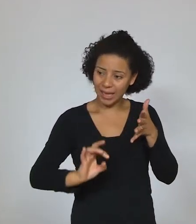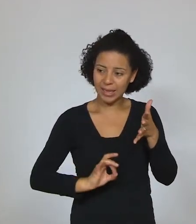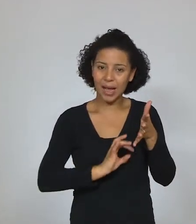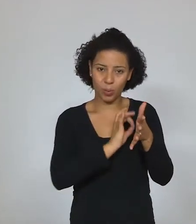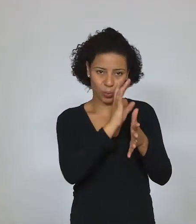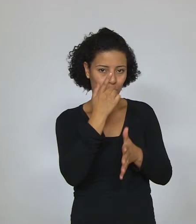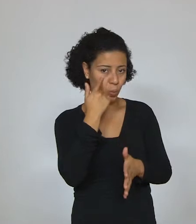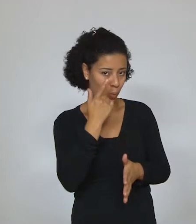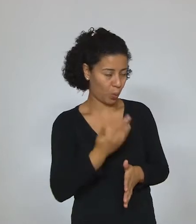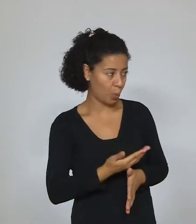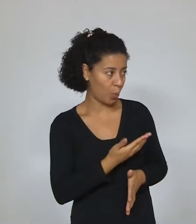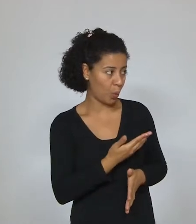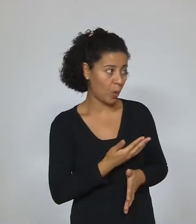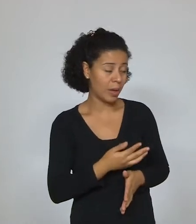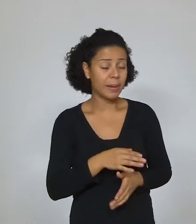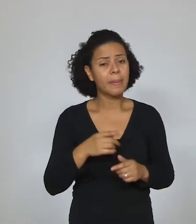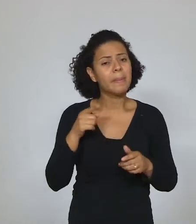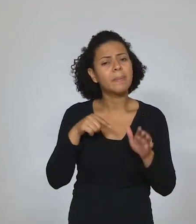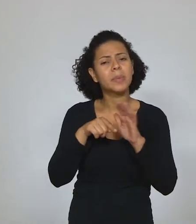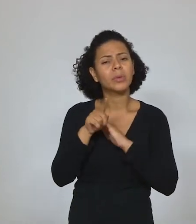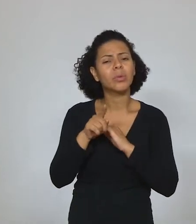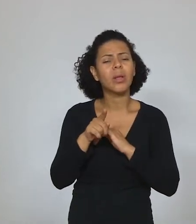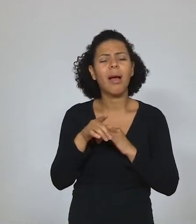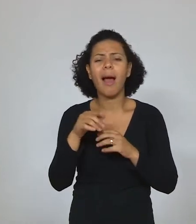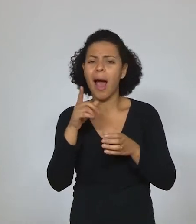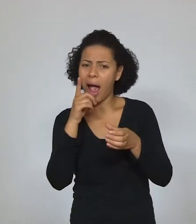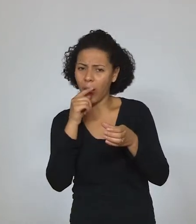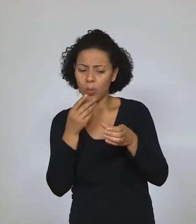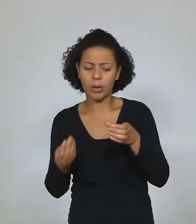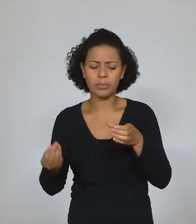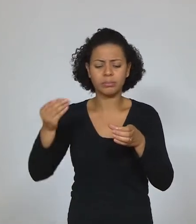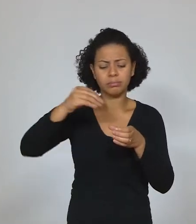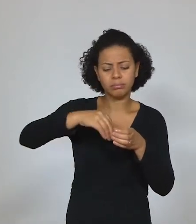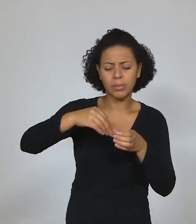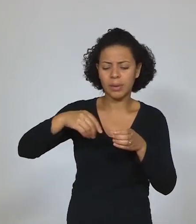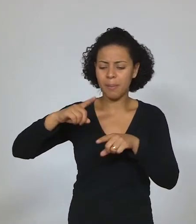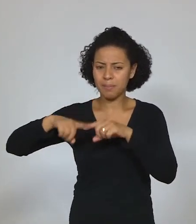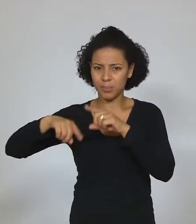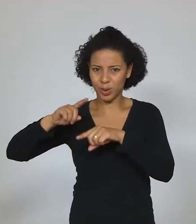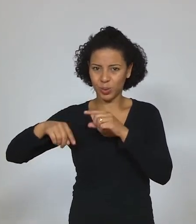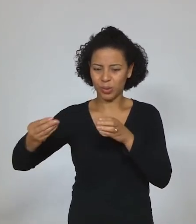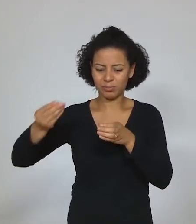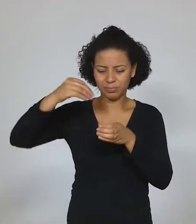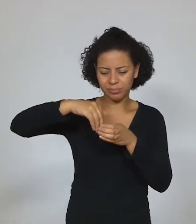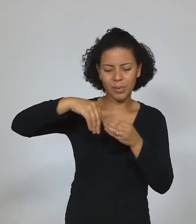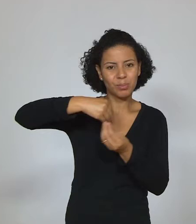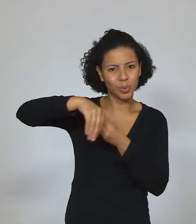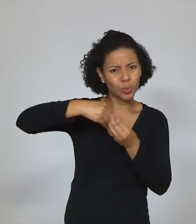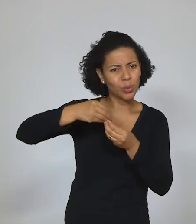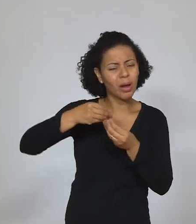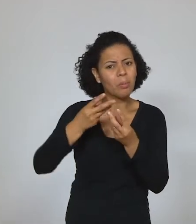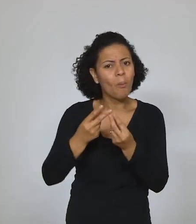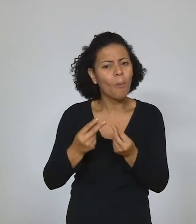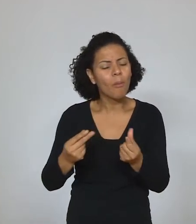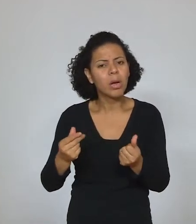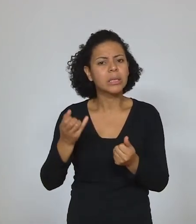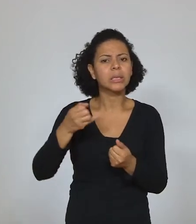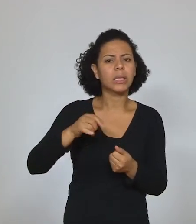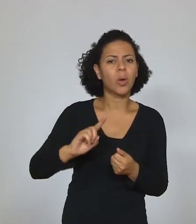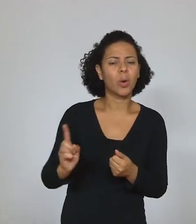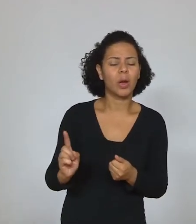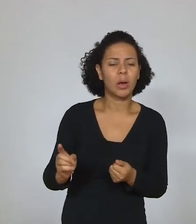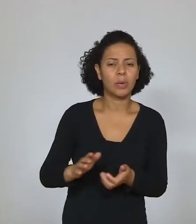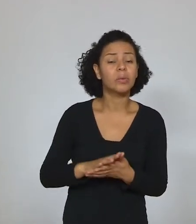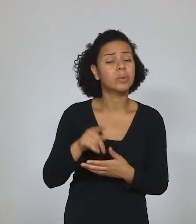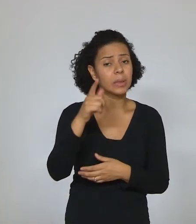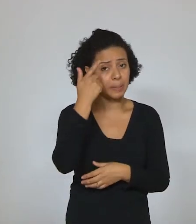uma mistura solúvel ou insolúvel em água? De alta ou baixa densidade? As substâncias que tem na mistura